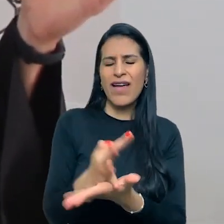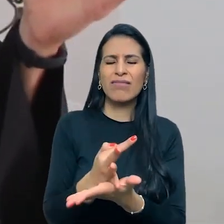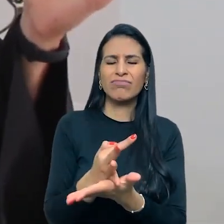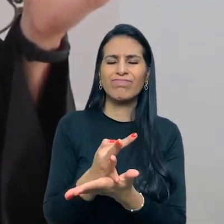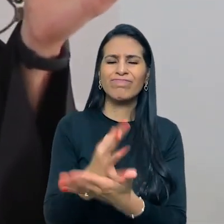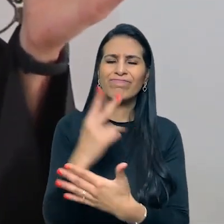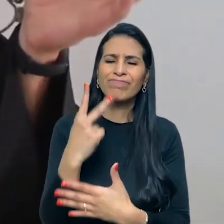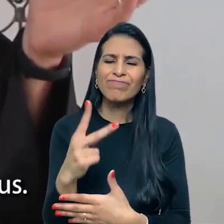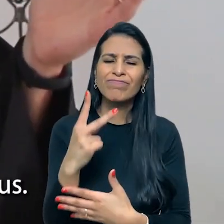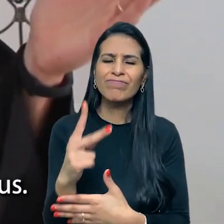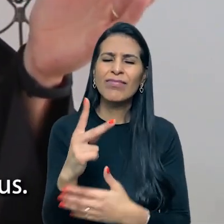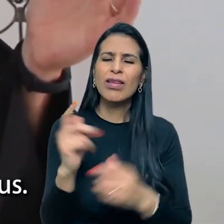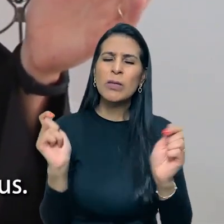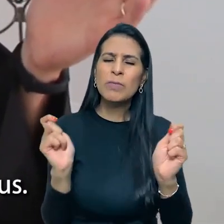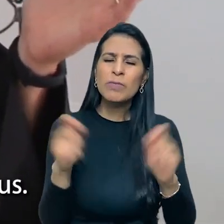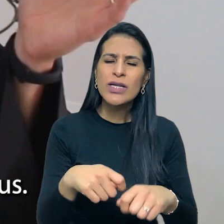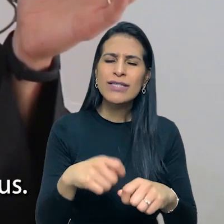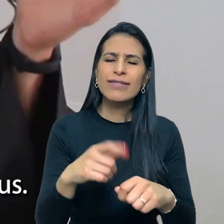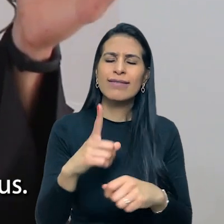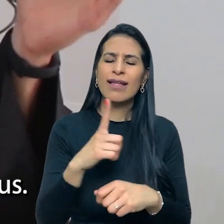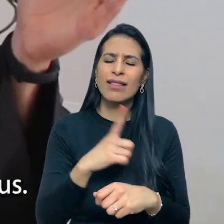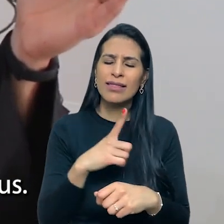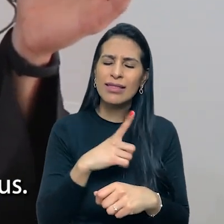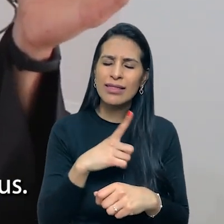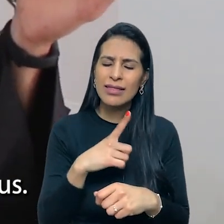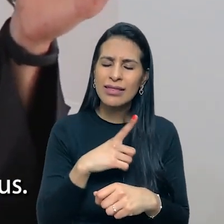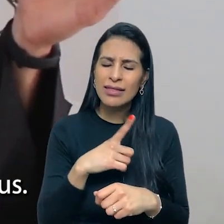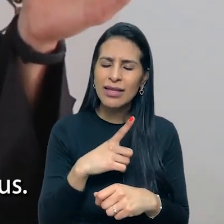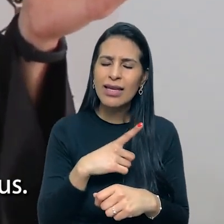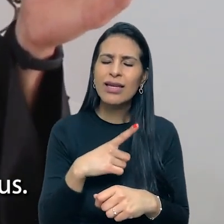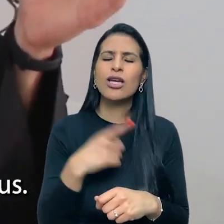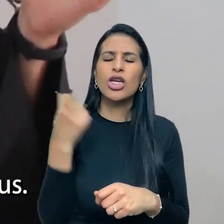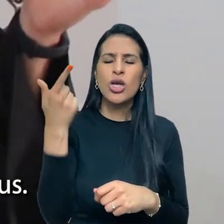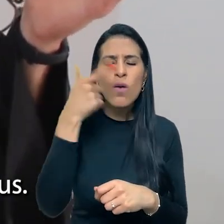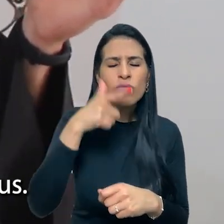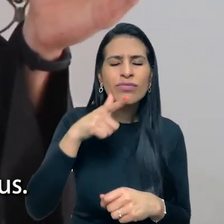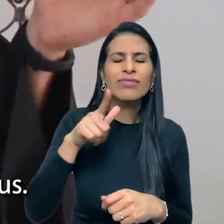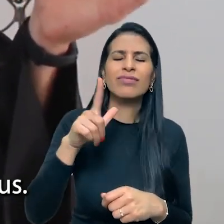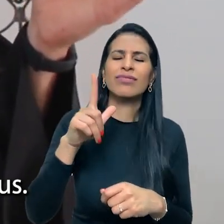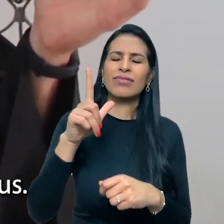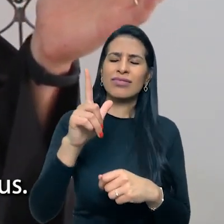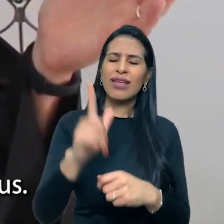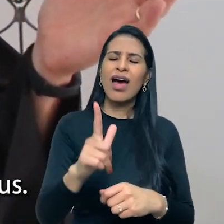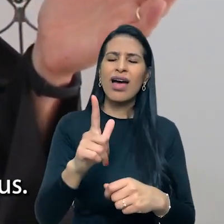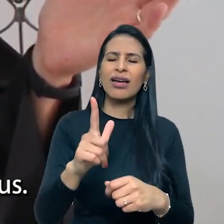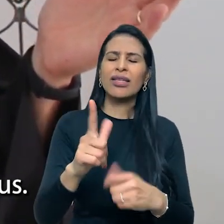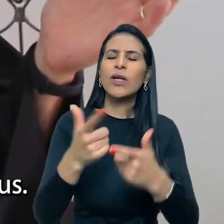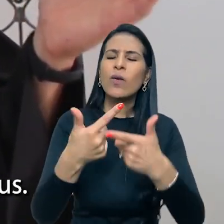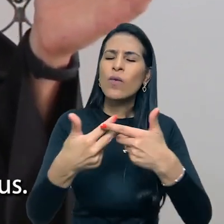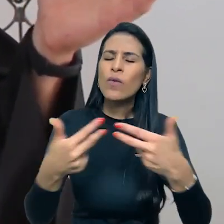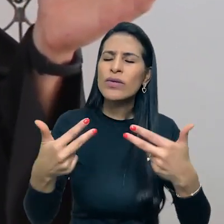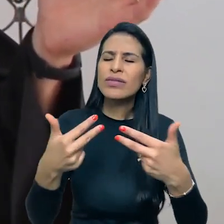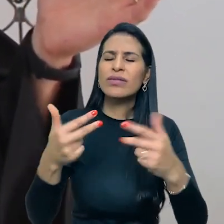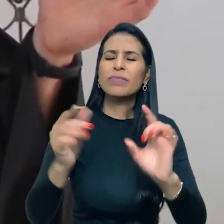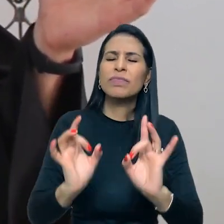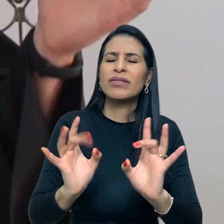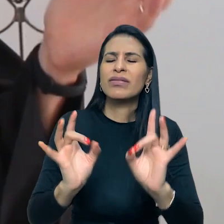sermos chamados para receber a riqueza da herança prometida em Cristo